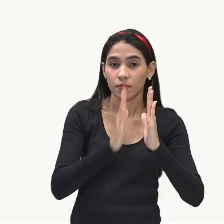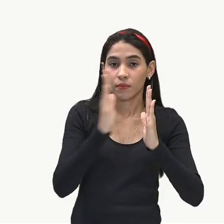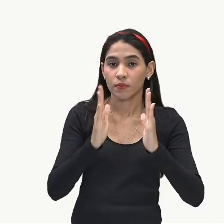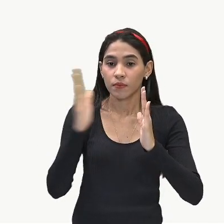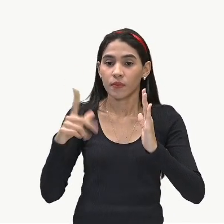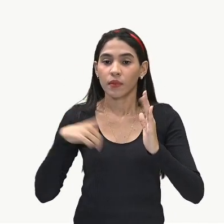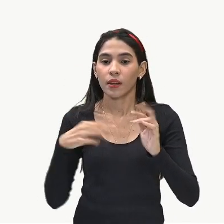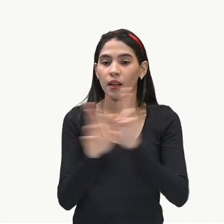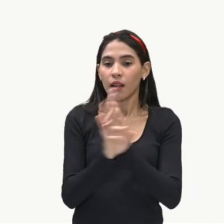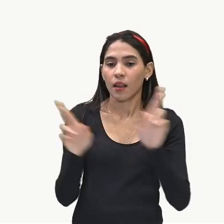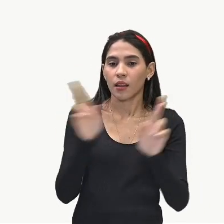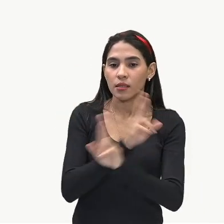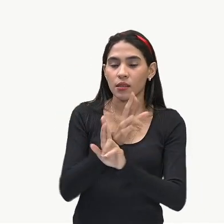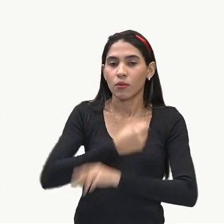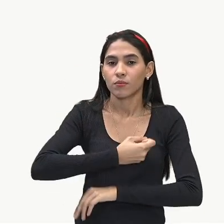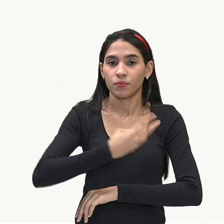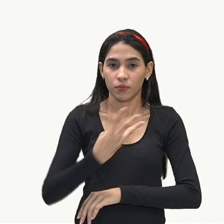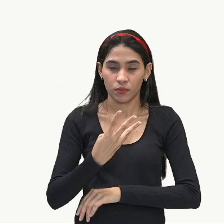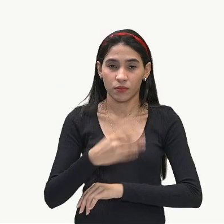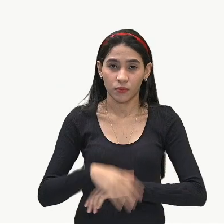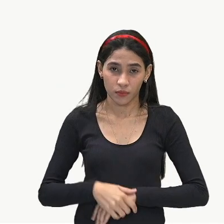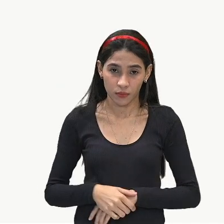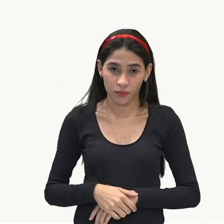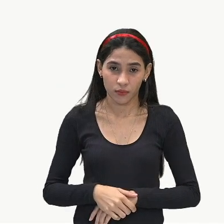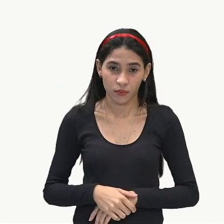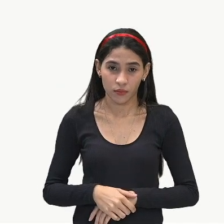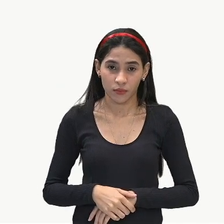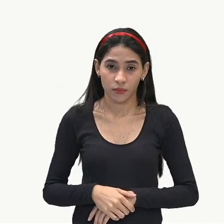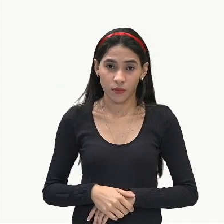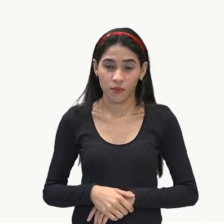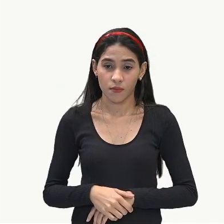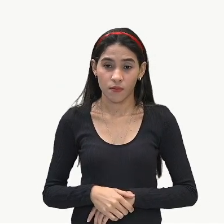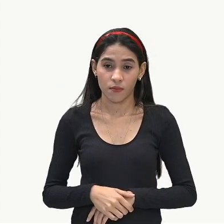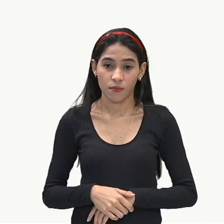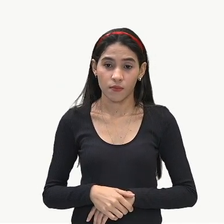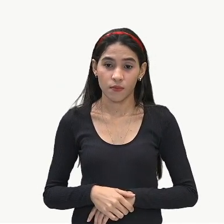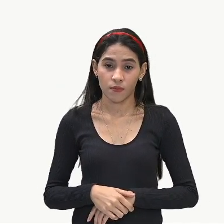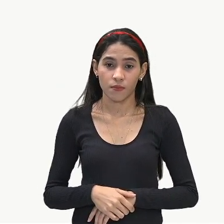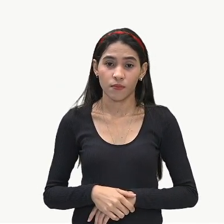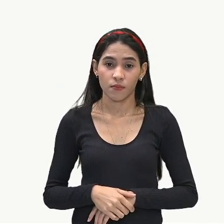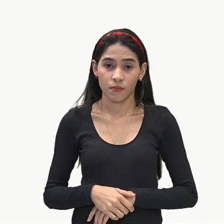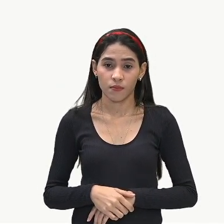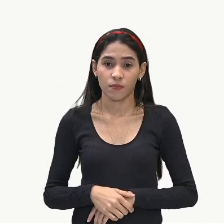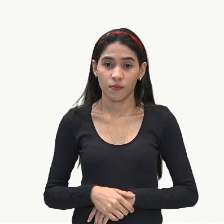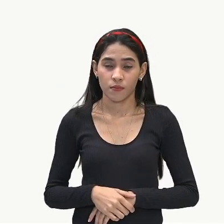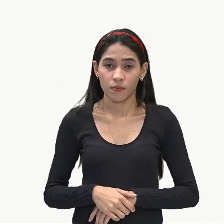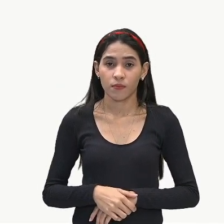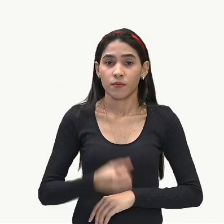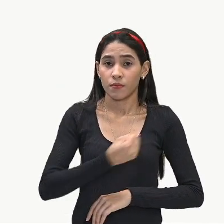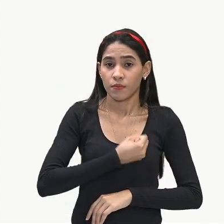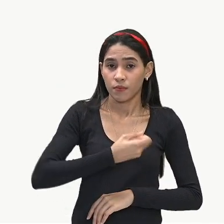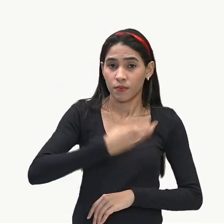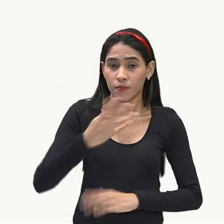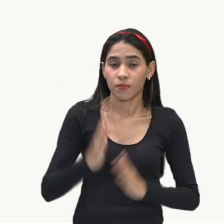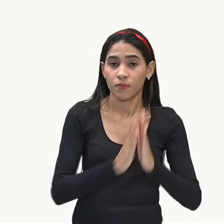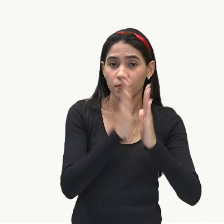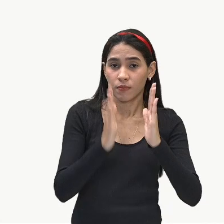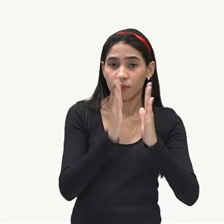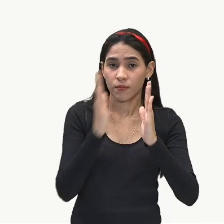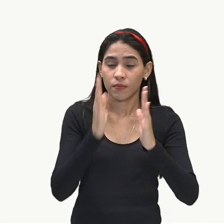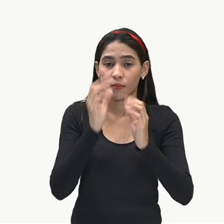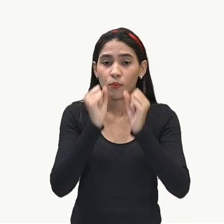relacionadas à sua quantidade. Então, essas sequências podem ser finitas